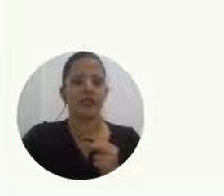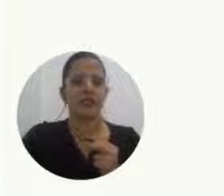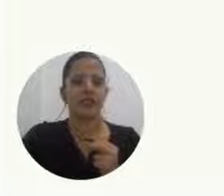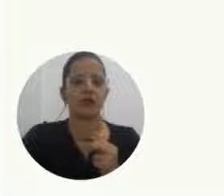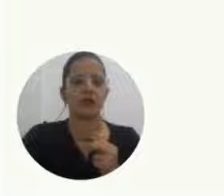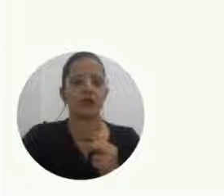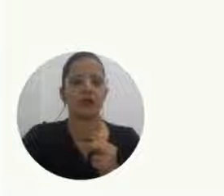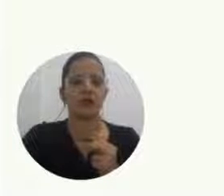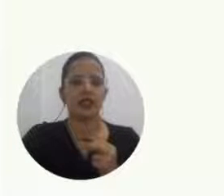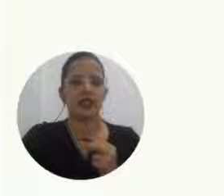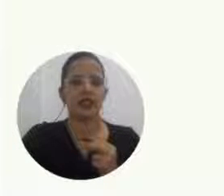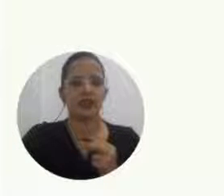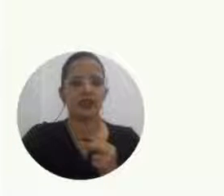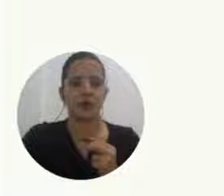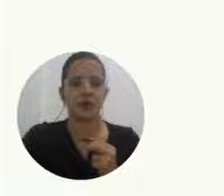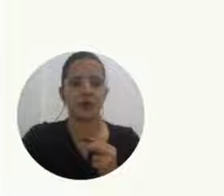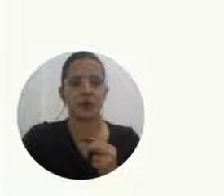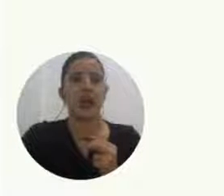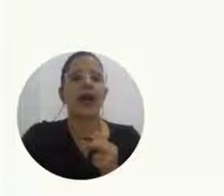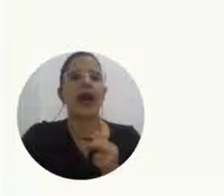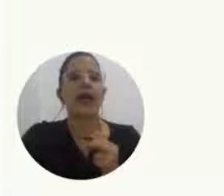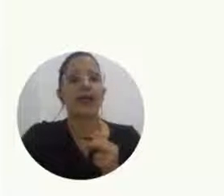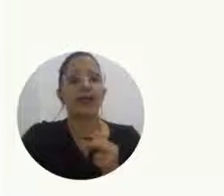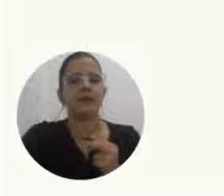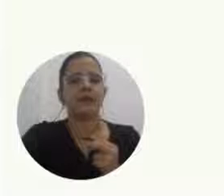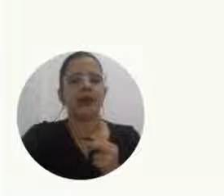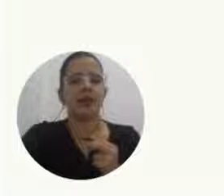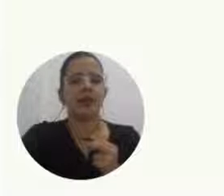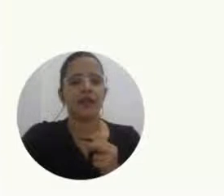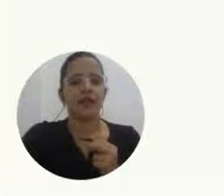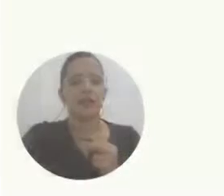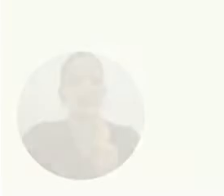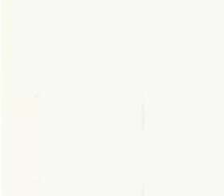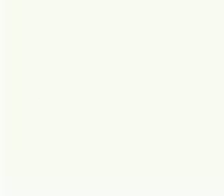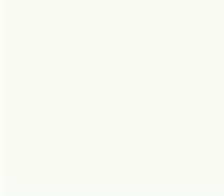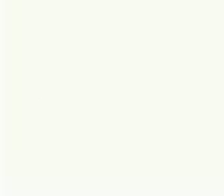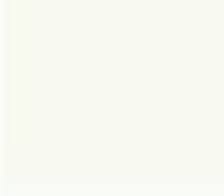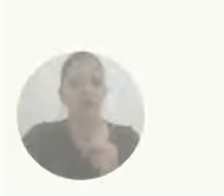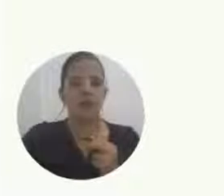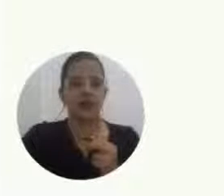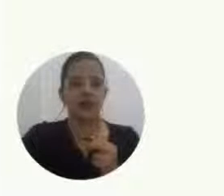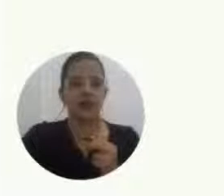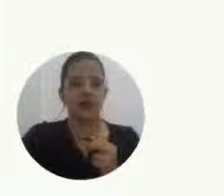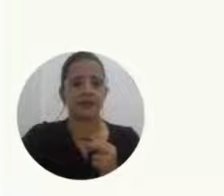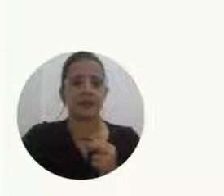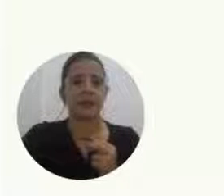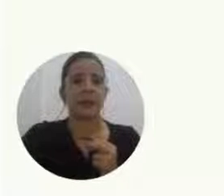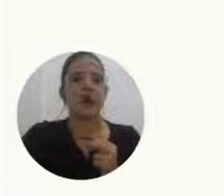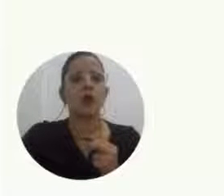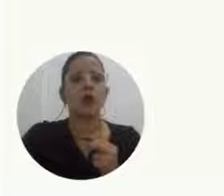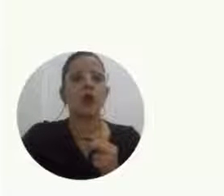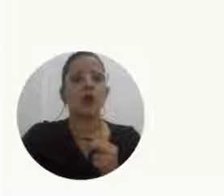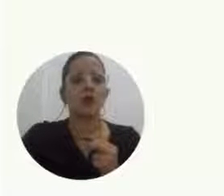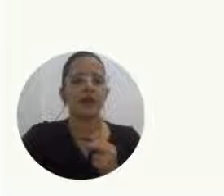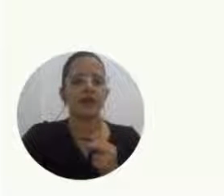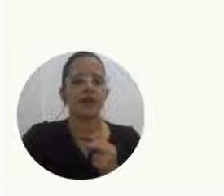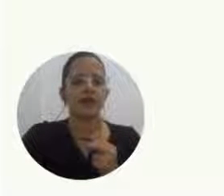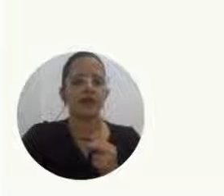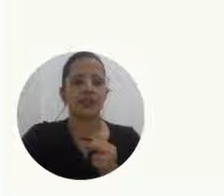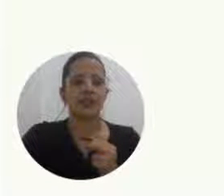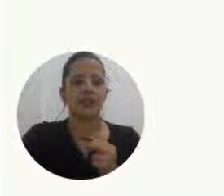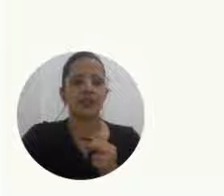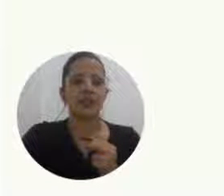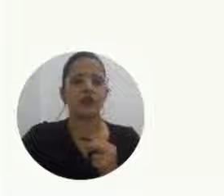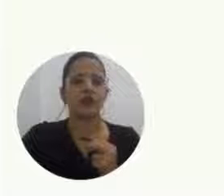diária você faz uso de torneiras na instituição? A maioria responderam 4 vezes ou mais. Com qual